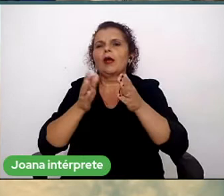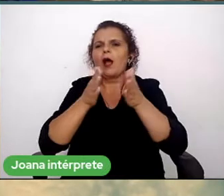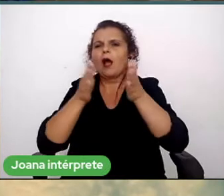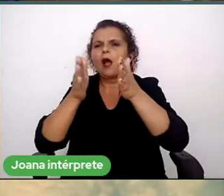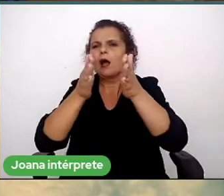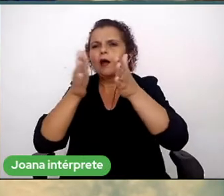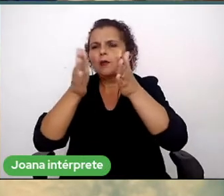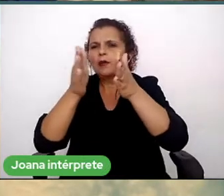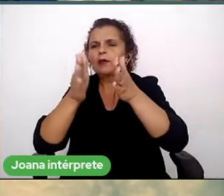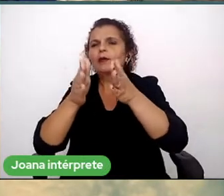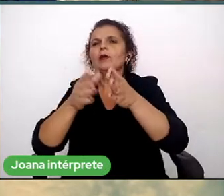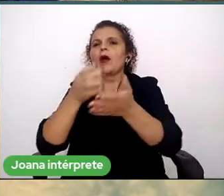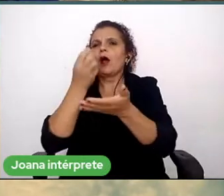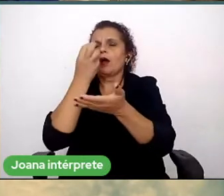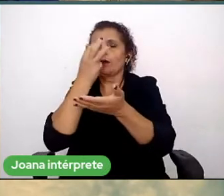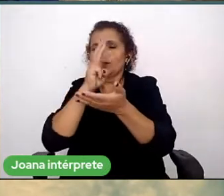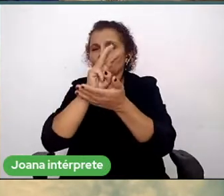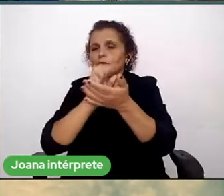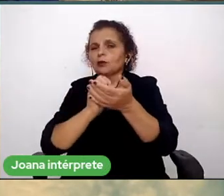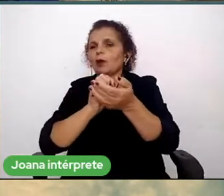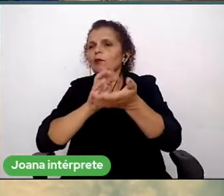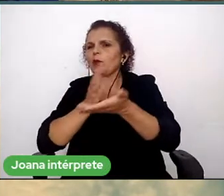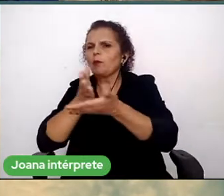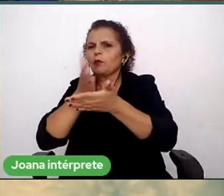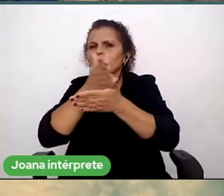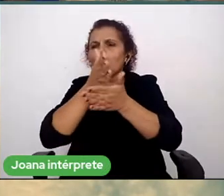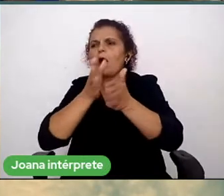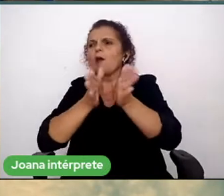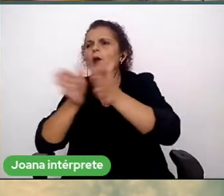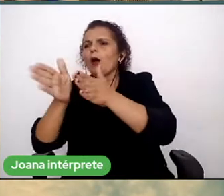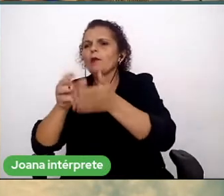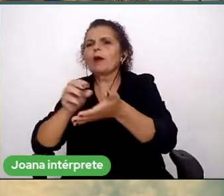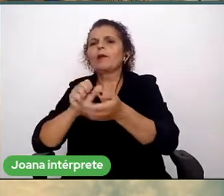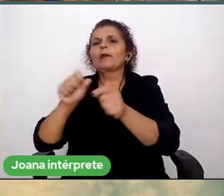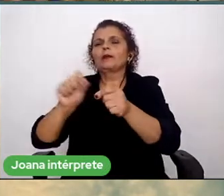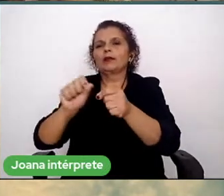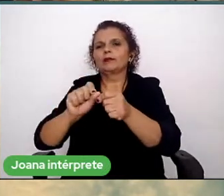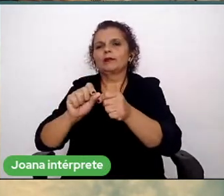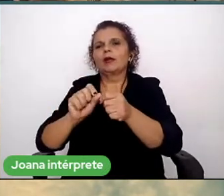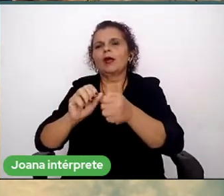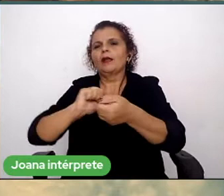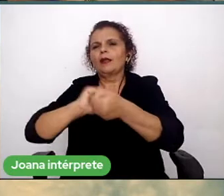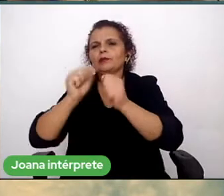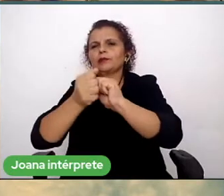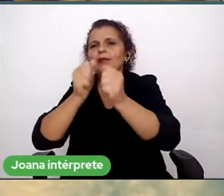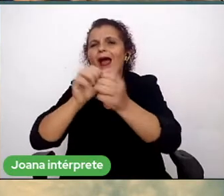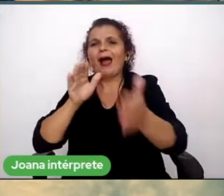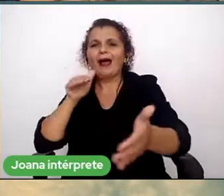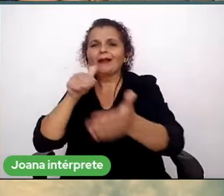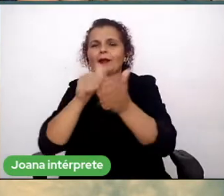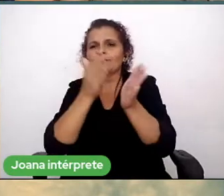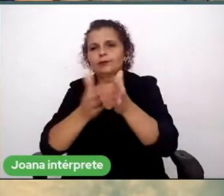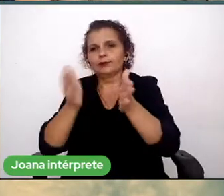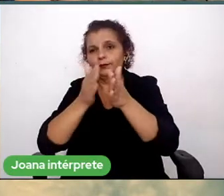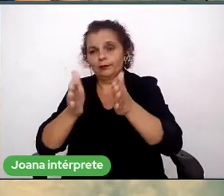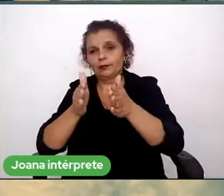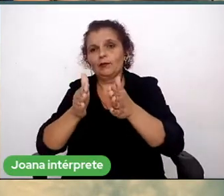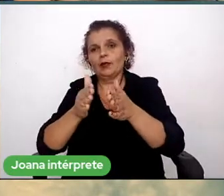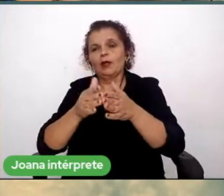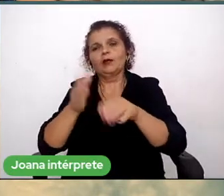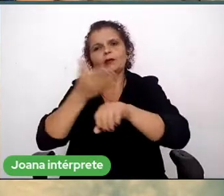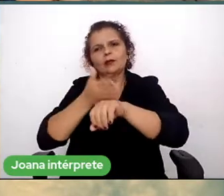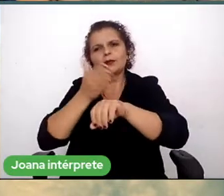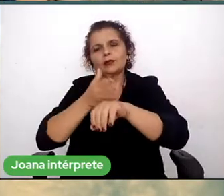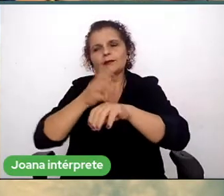que vai ter ele vai levar o software pode preocupação biente só que vai ter que ser implantado até chegar no ambiente produz ó Então são bom exercícios aí para